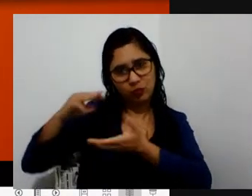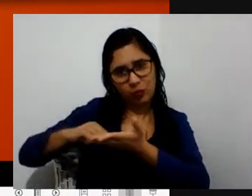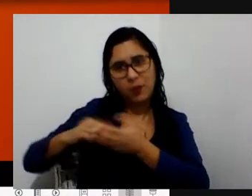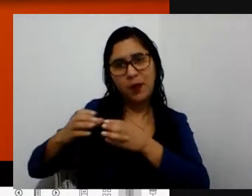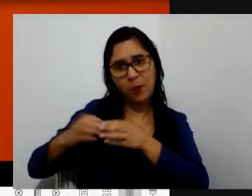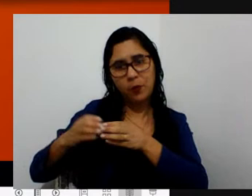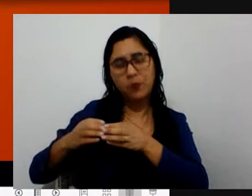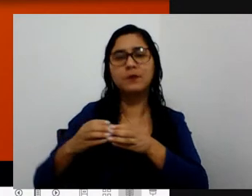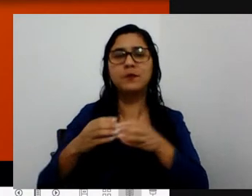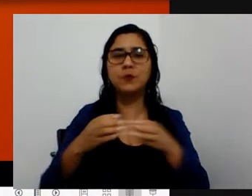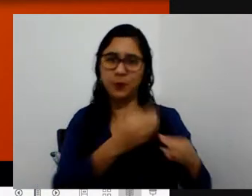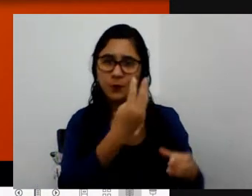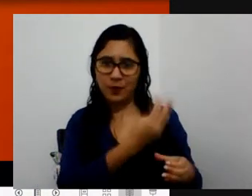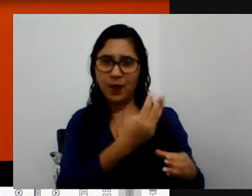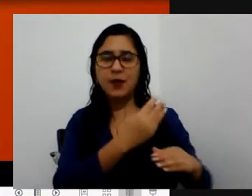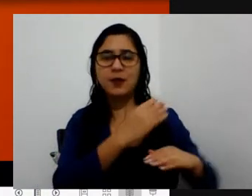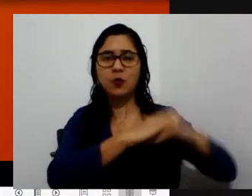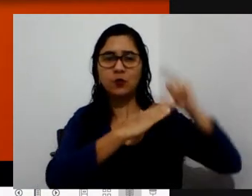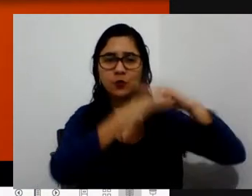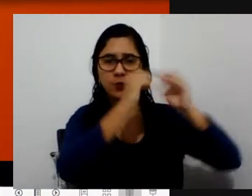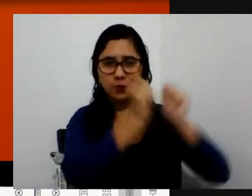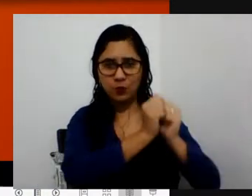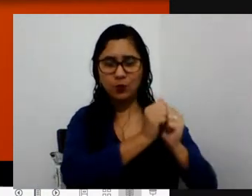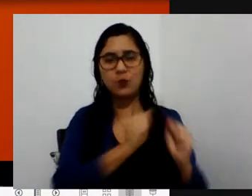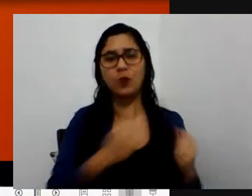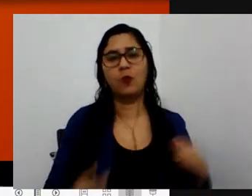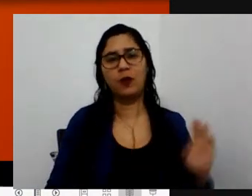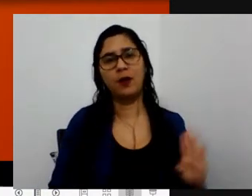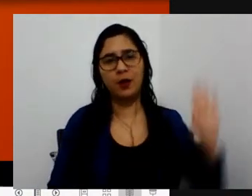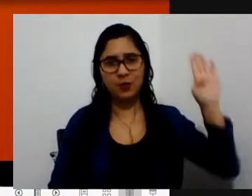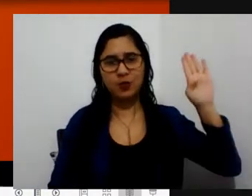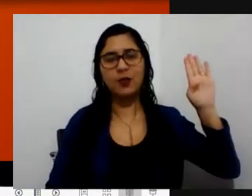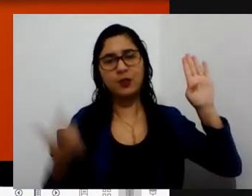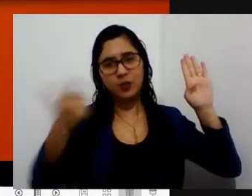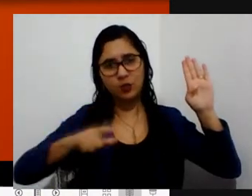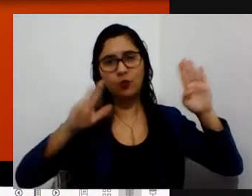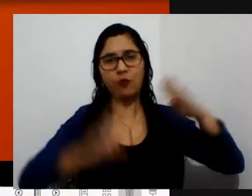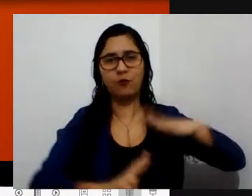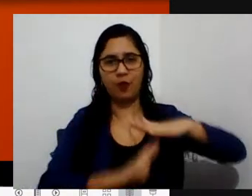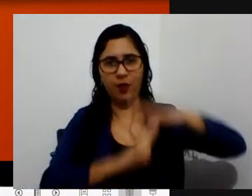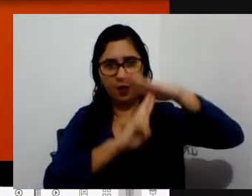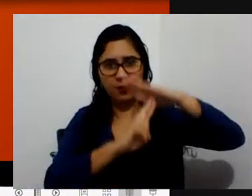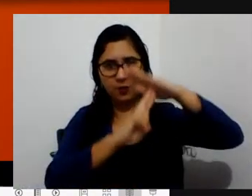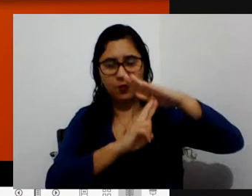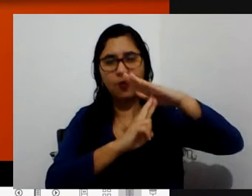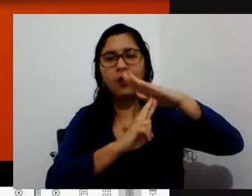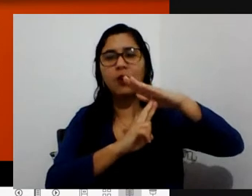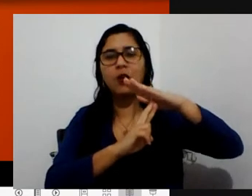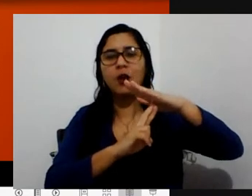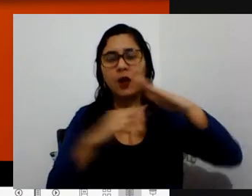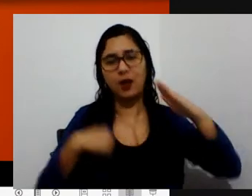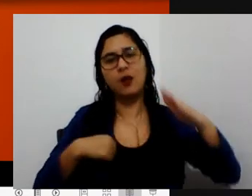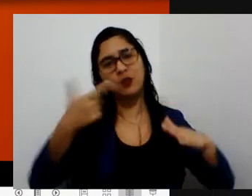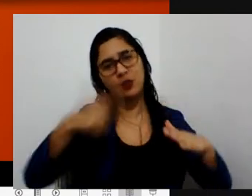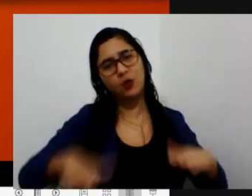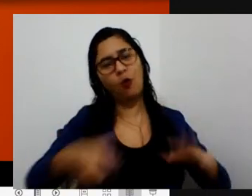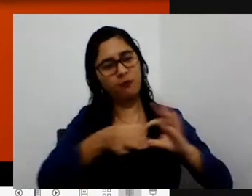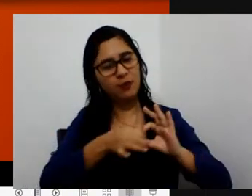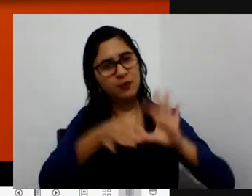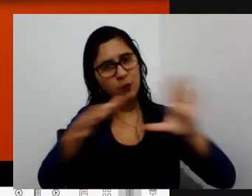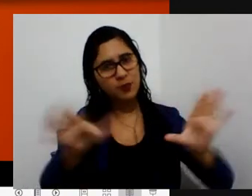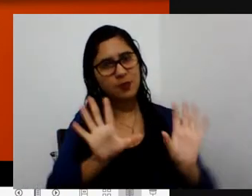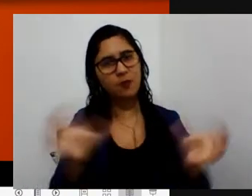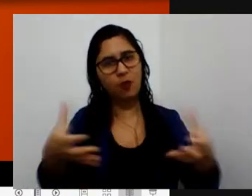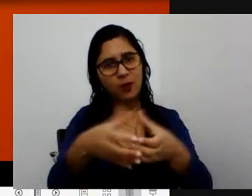3, Construir Juntos, como candidata à reeleição à reitoria, me colocando novamente à disposição da